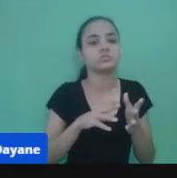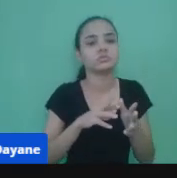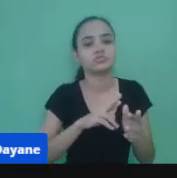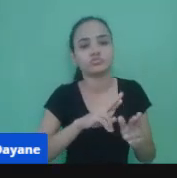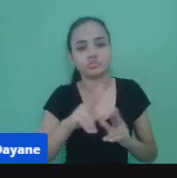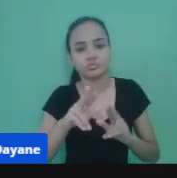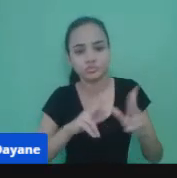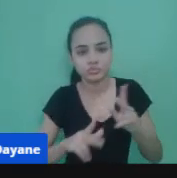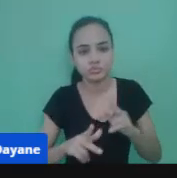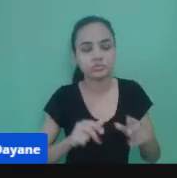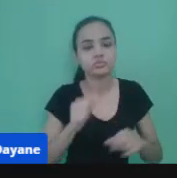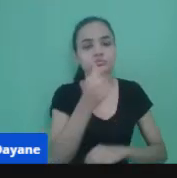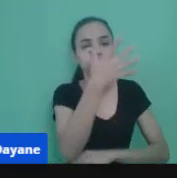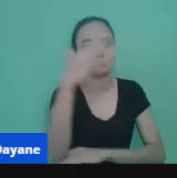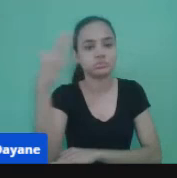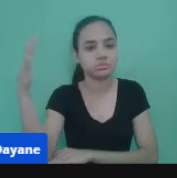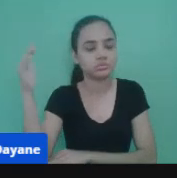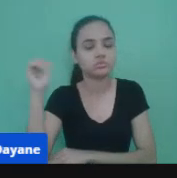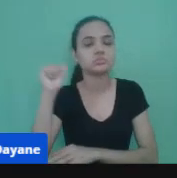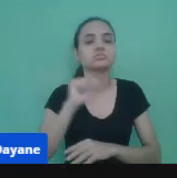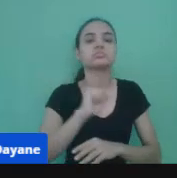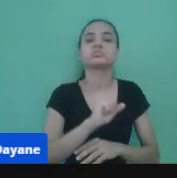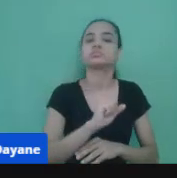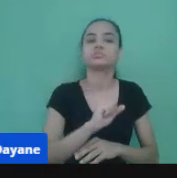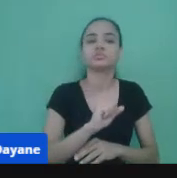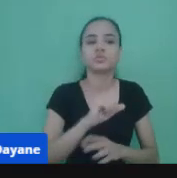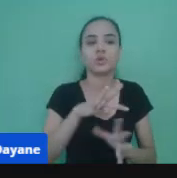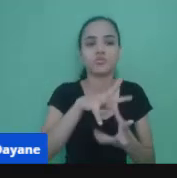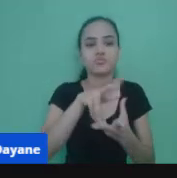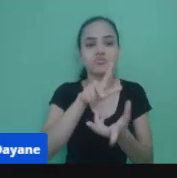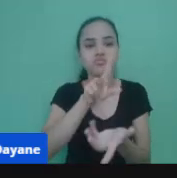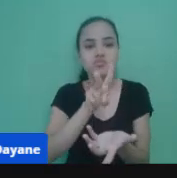meio ambiente, sustentabilidade socioambiental, selecionei